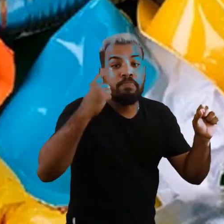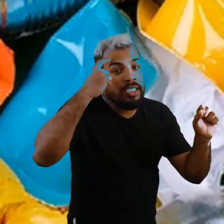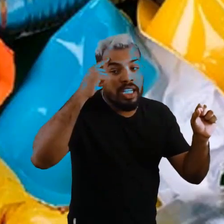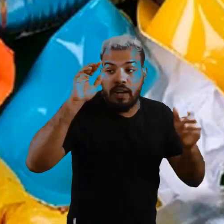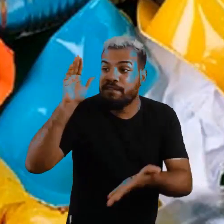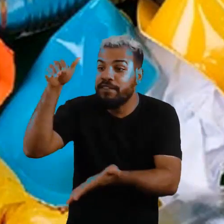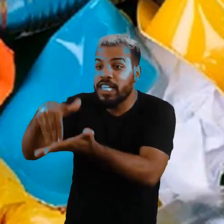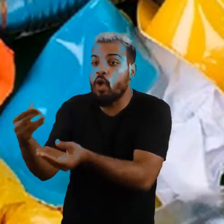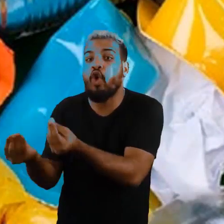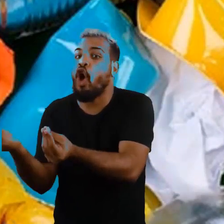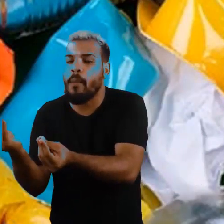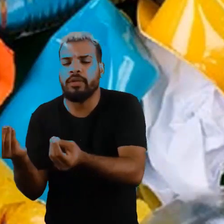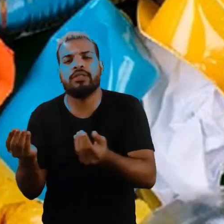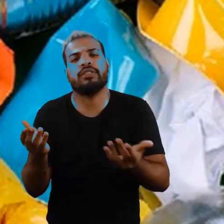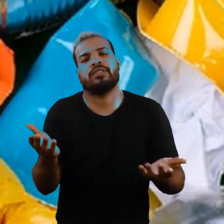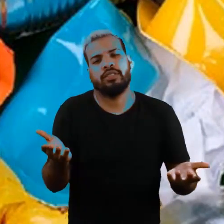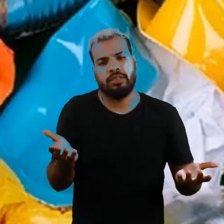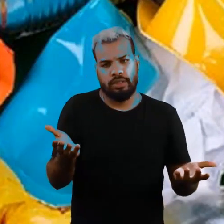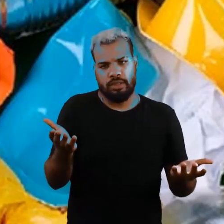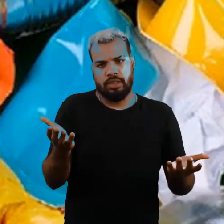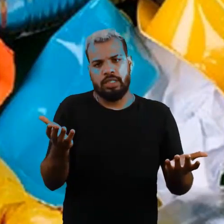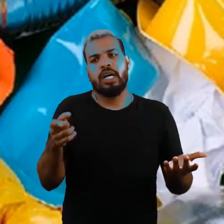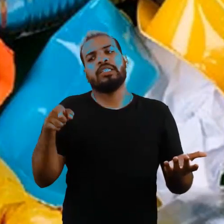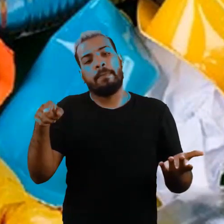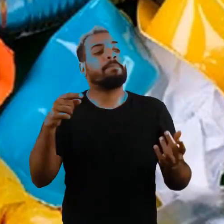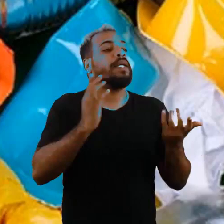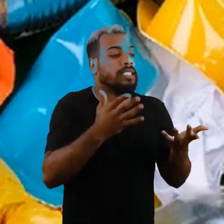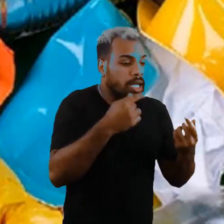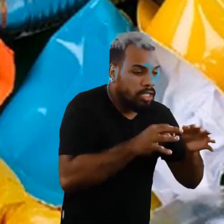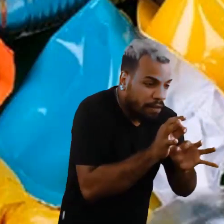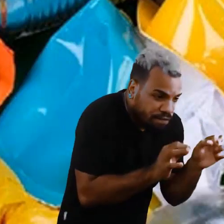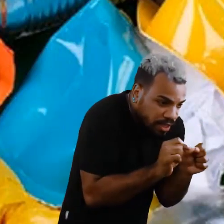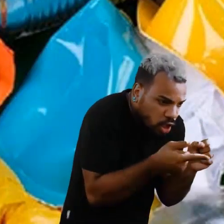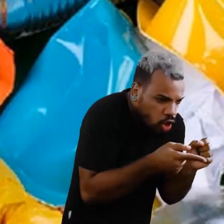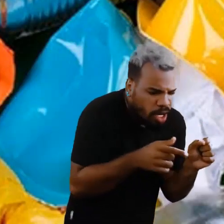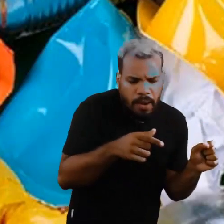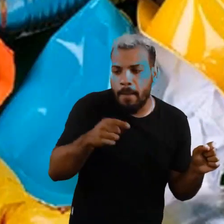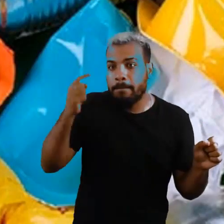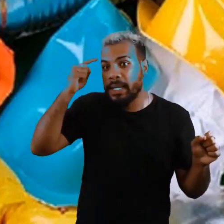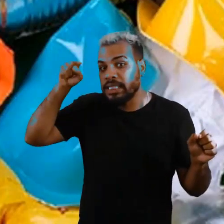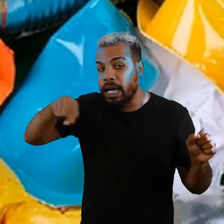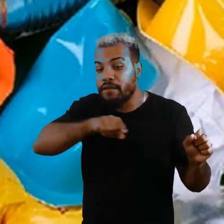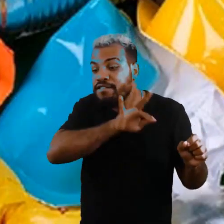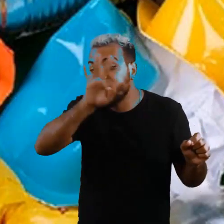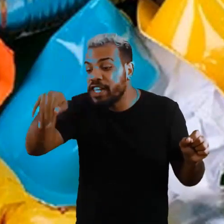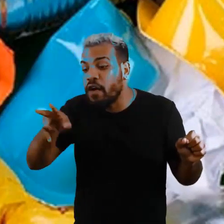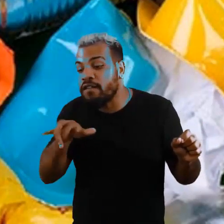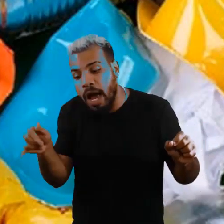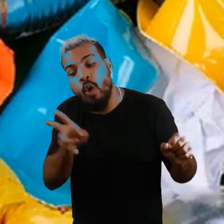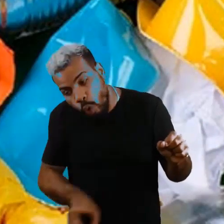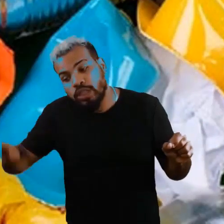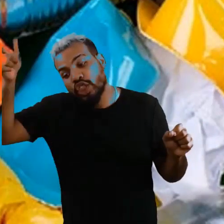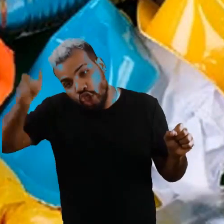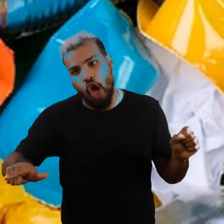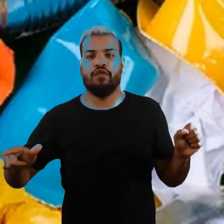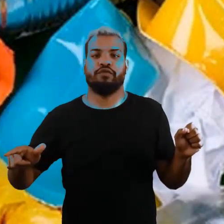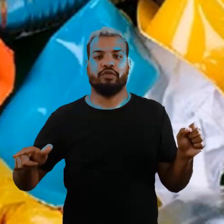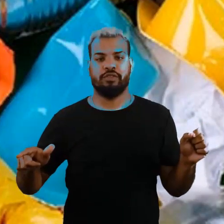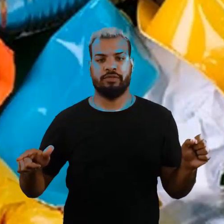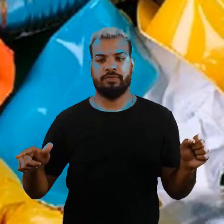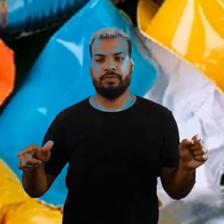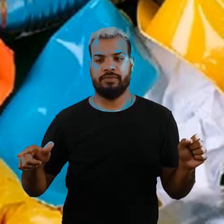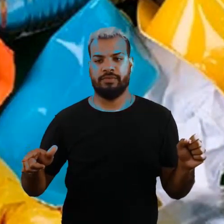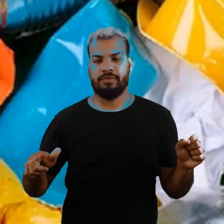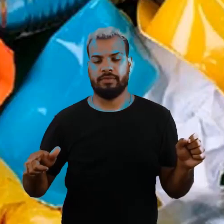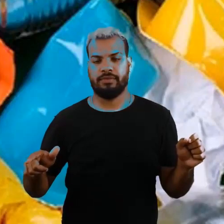produto no final do seu uso, certo? Então, a gente tem que pensar sempre em o resíduo se transformar em alimento ou para